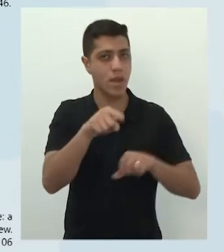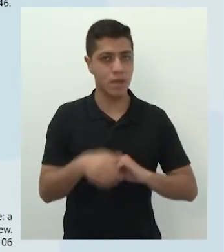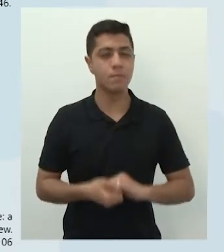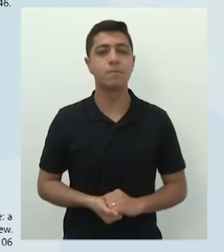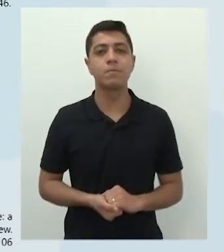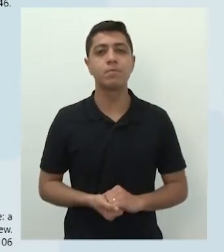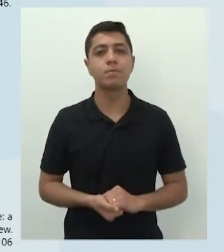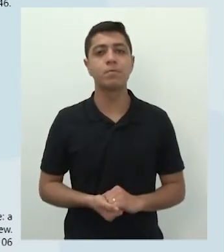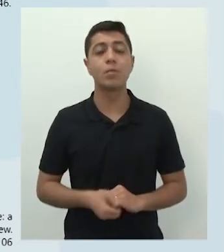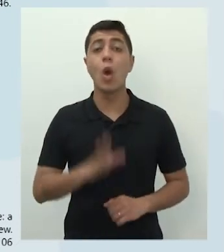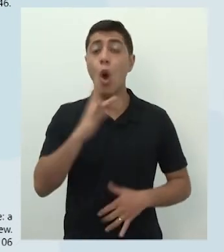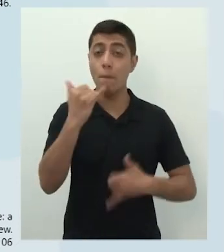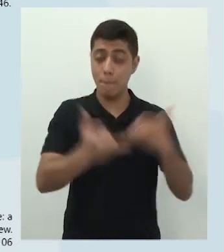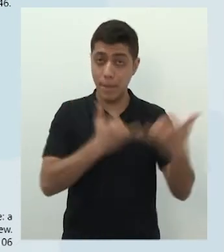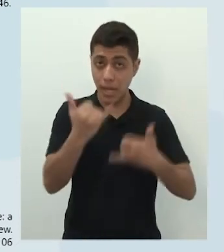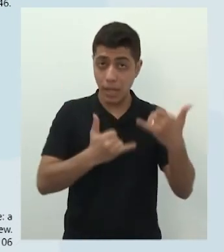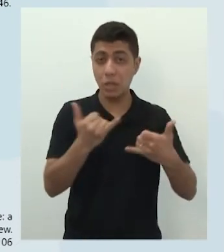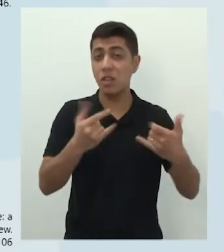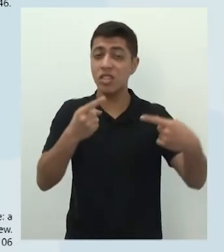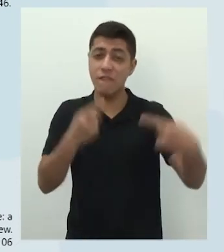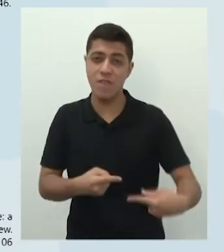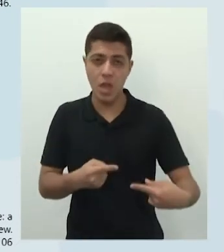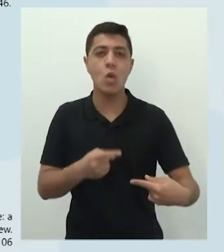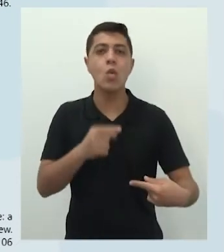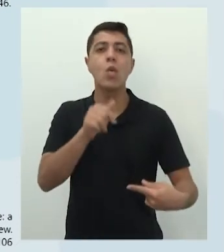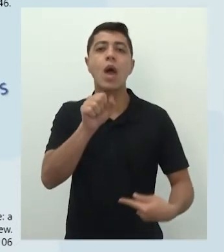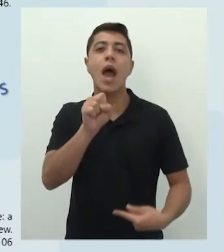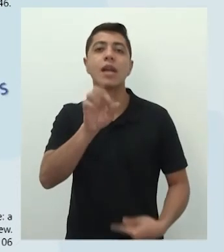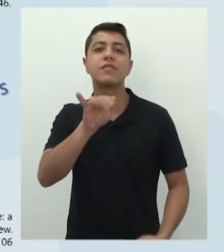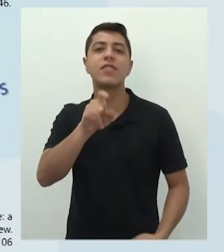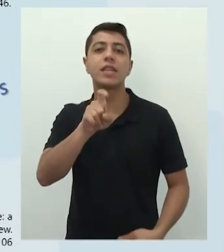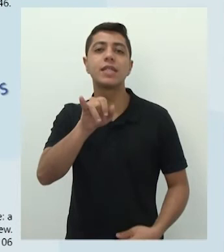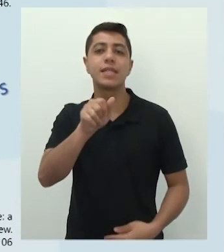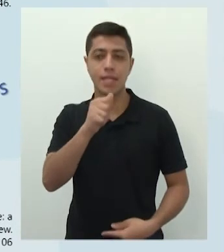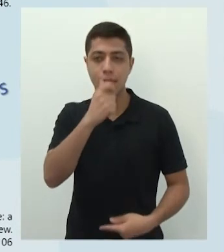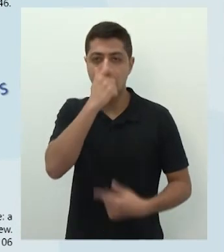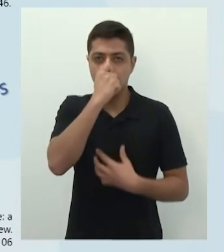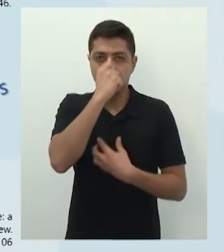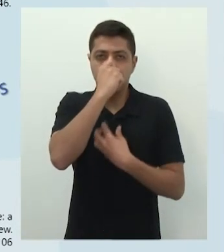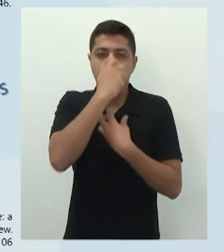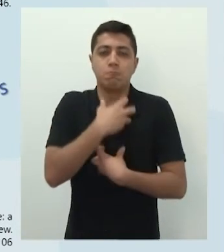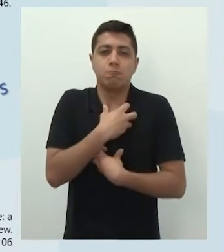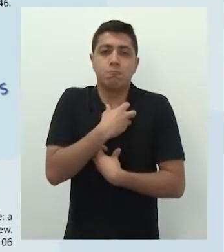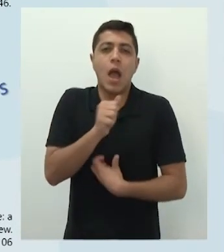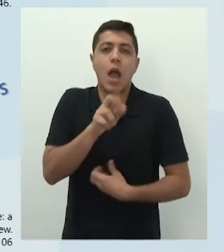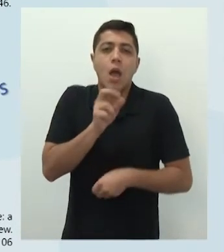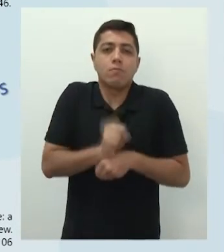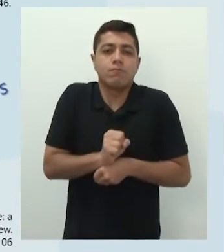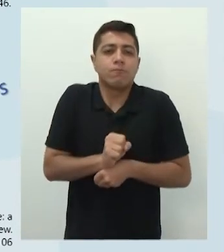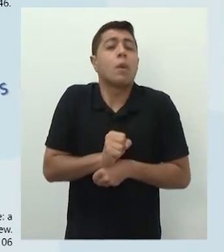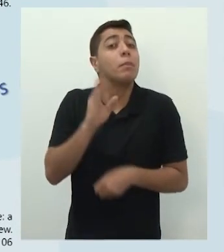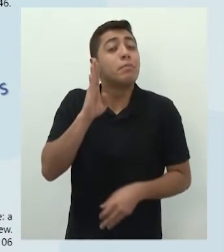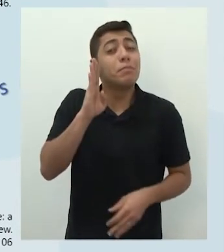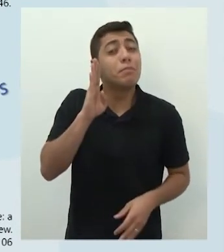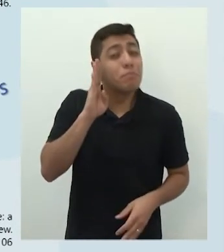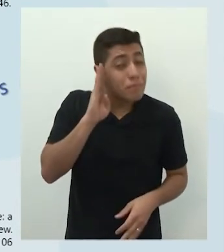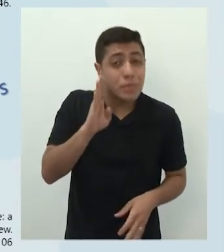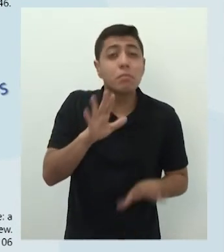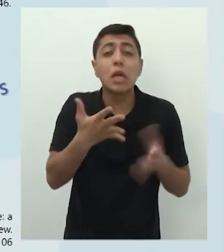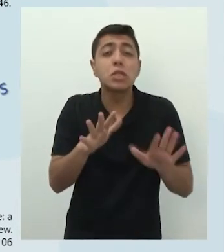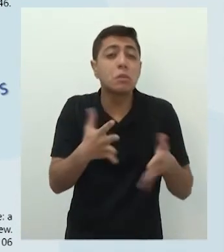de morte, graças a Deus ele é mais tranquilo, mas obviamente existem outros riscos perigosos, principalmente